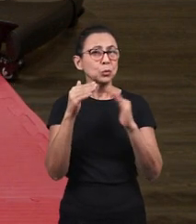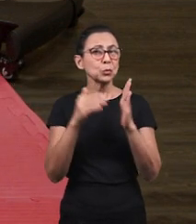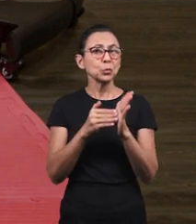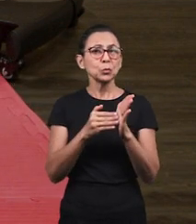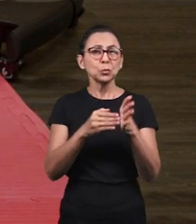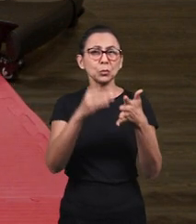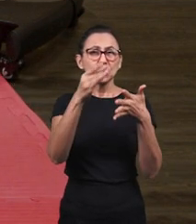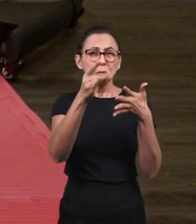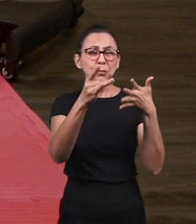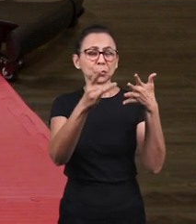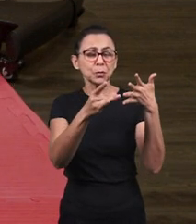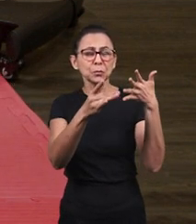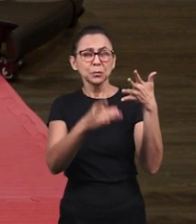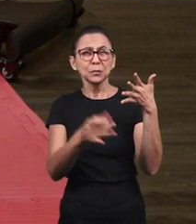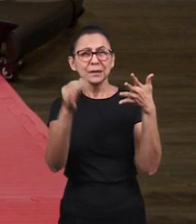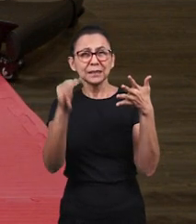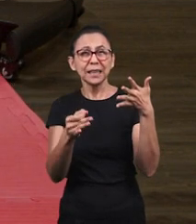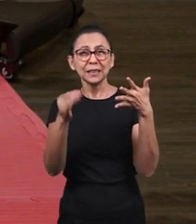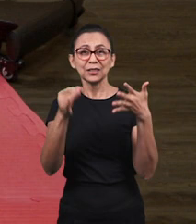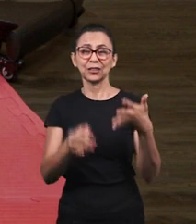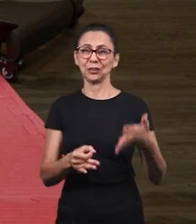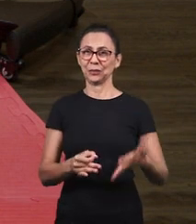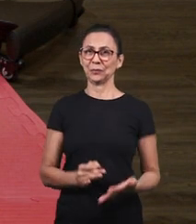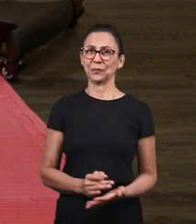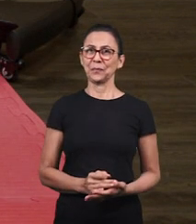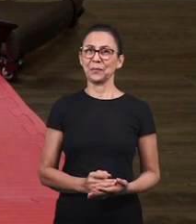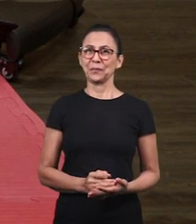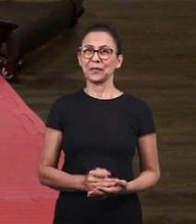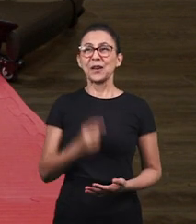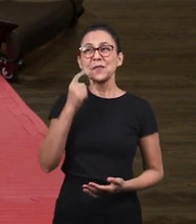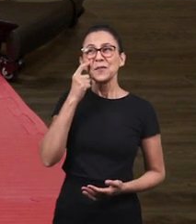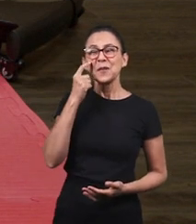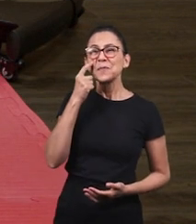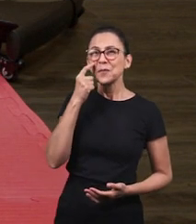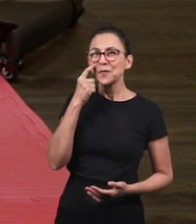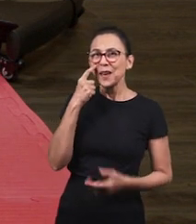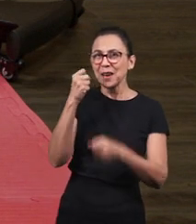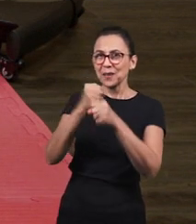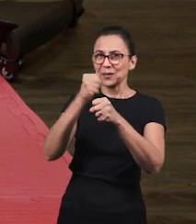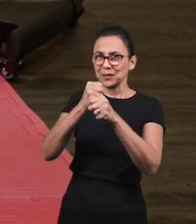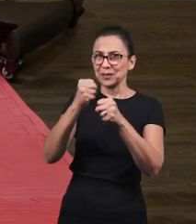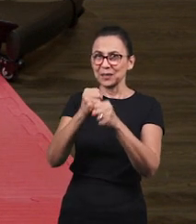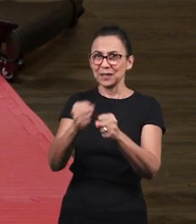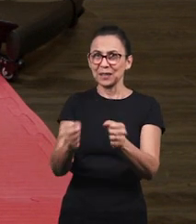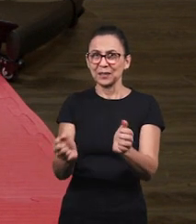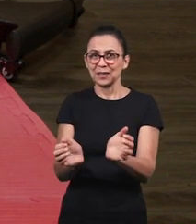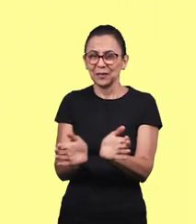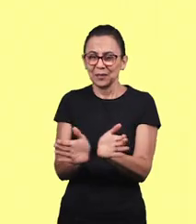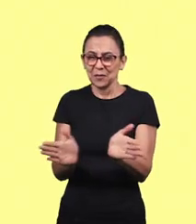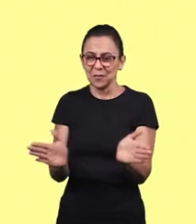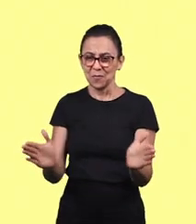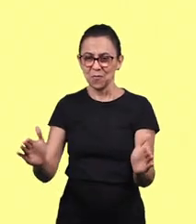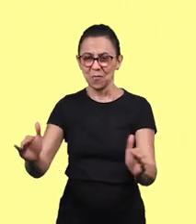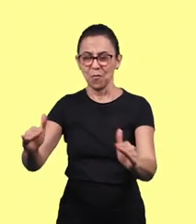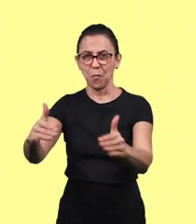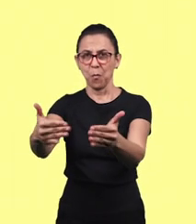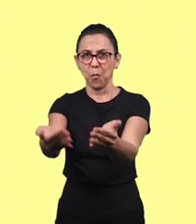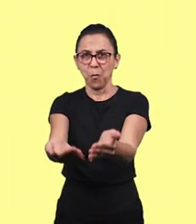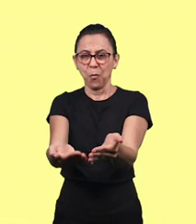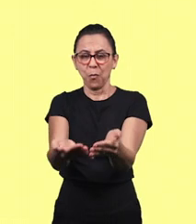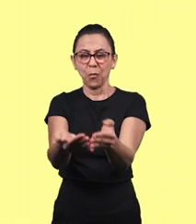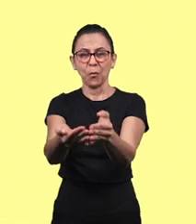Ele então foi construir aquela arca, aquele grande barco. Vamos ver como foi essa construção?